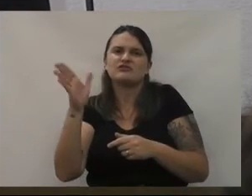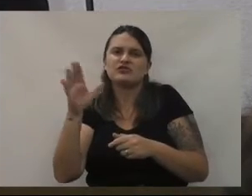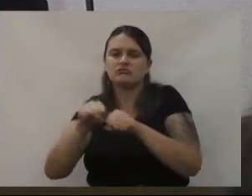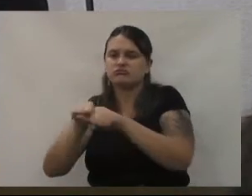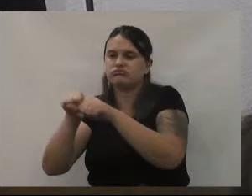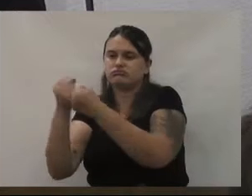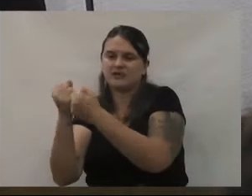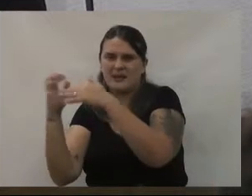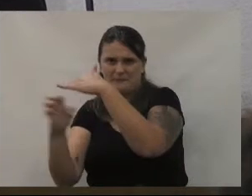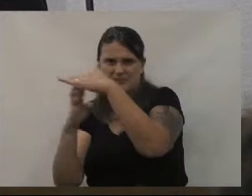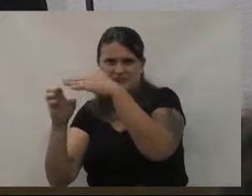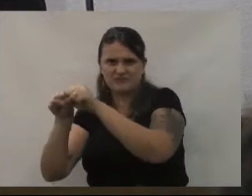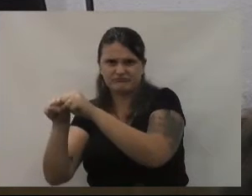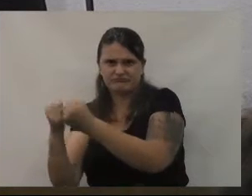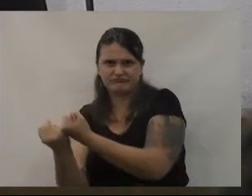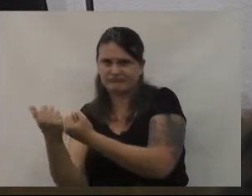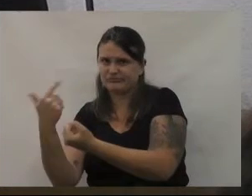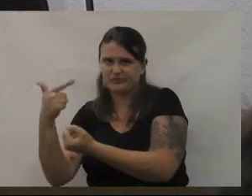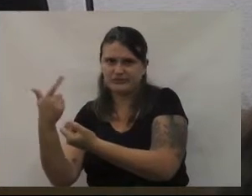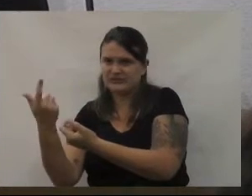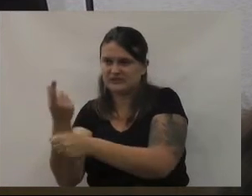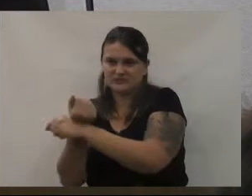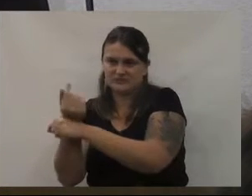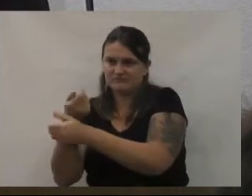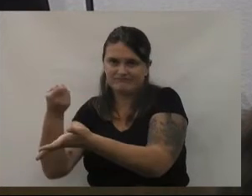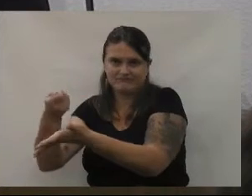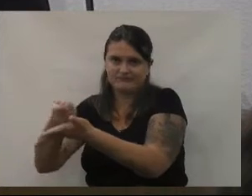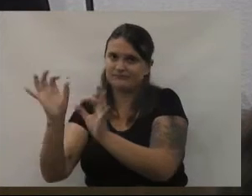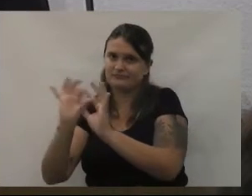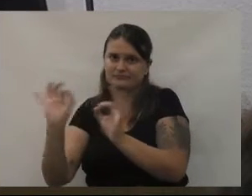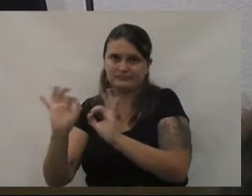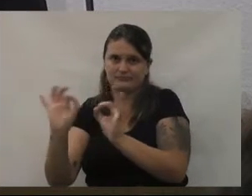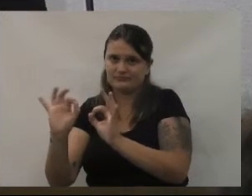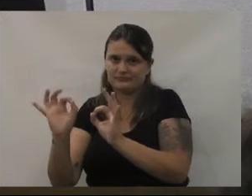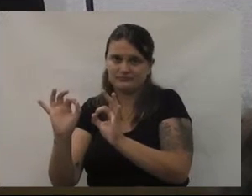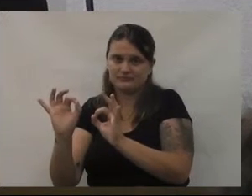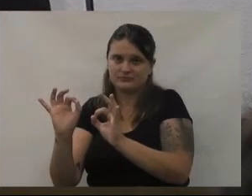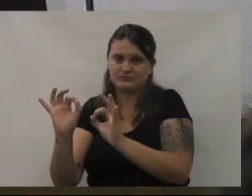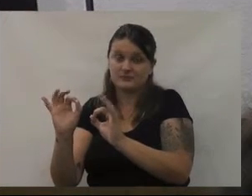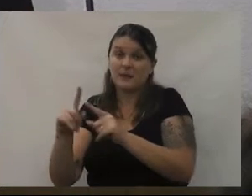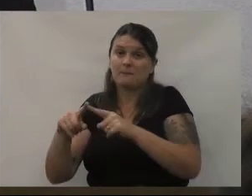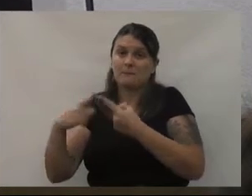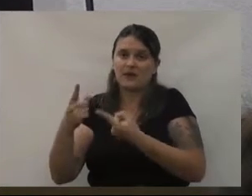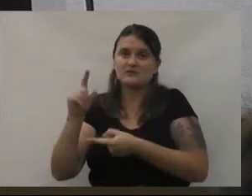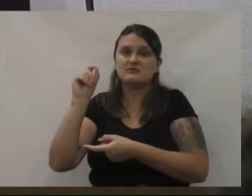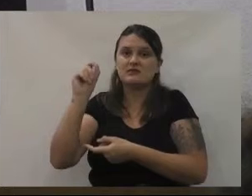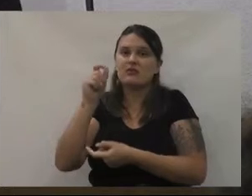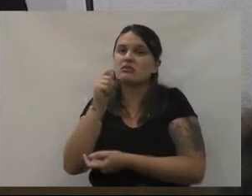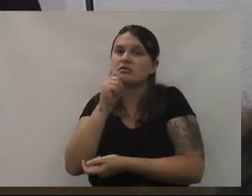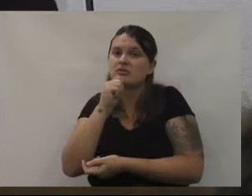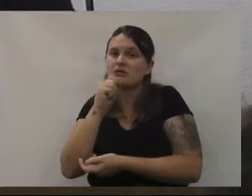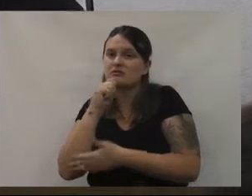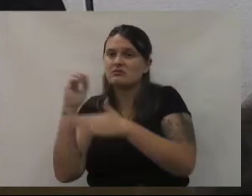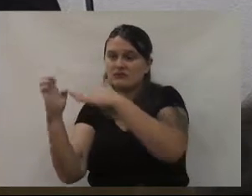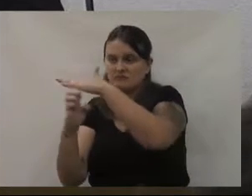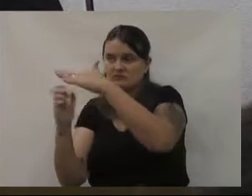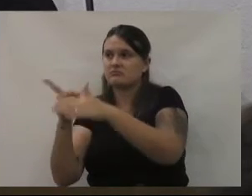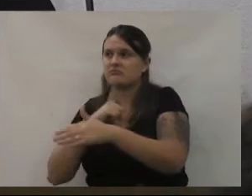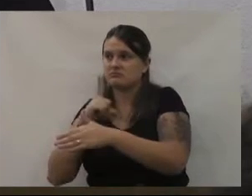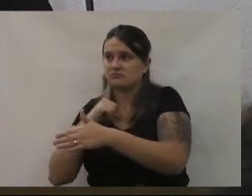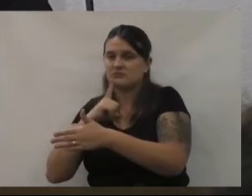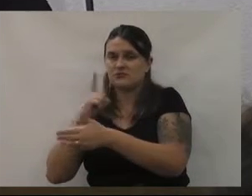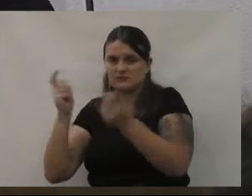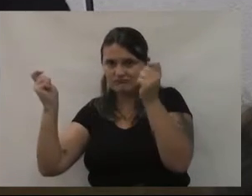falidos e que estão sem condições financeiras de pagar. Mas daqueles que ainda é possível